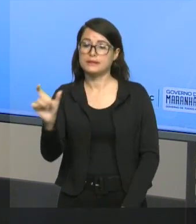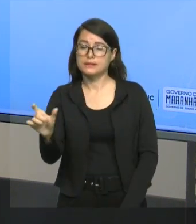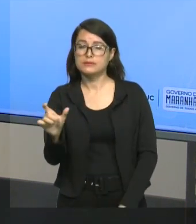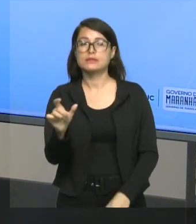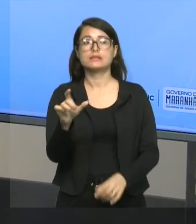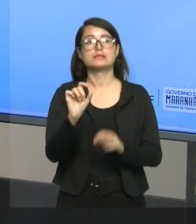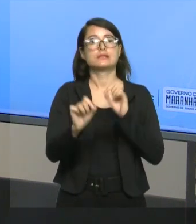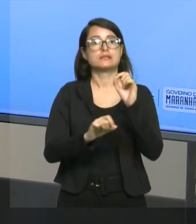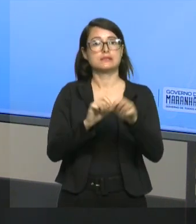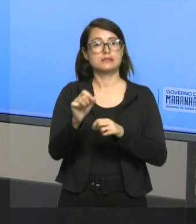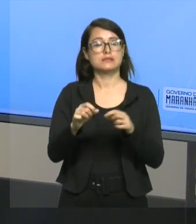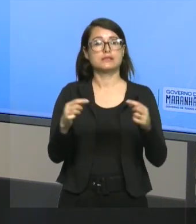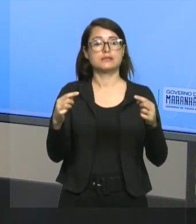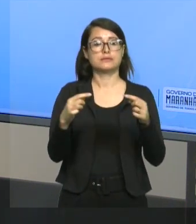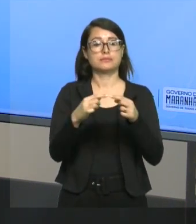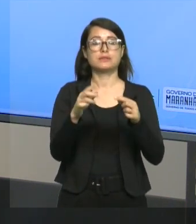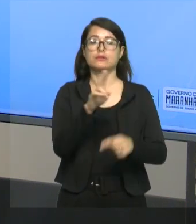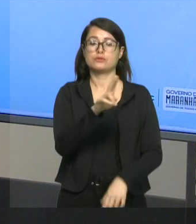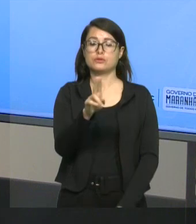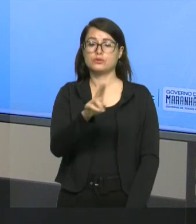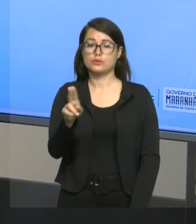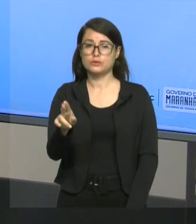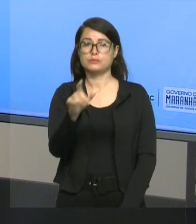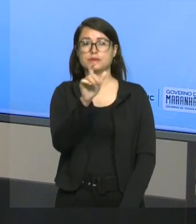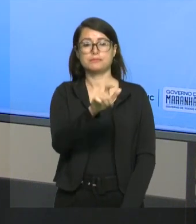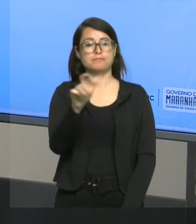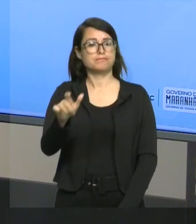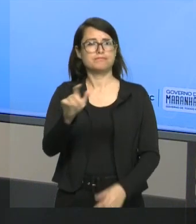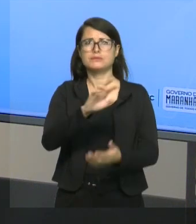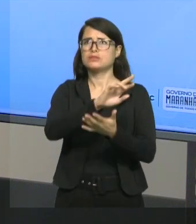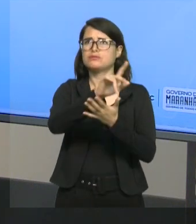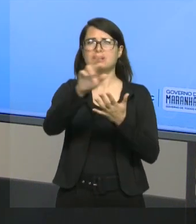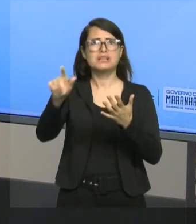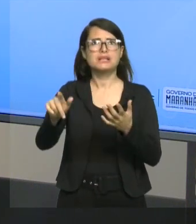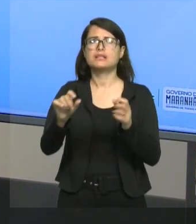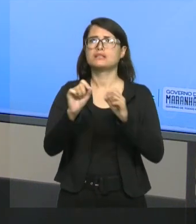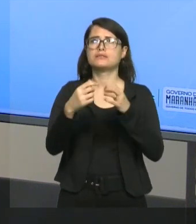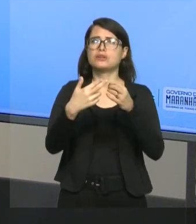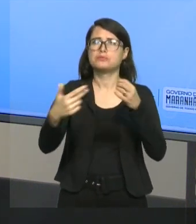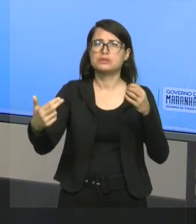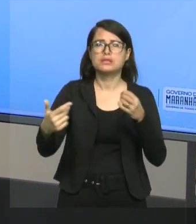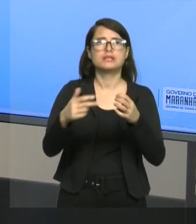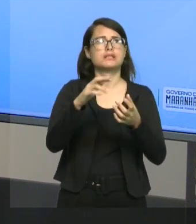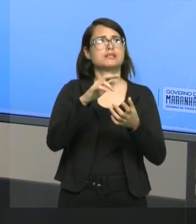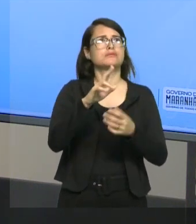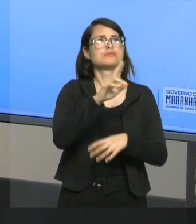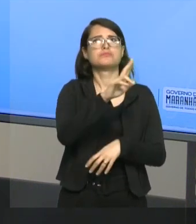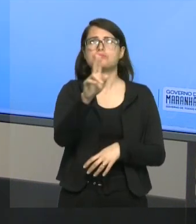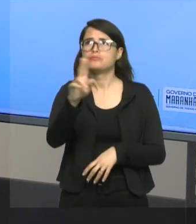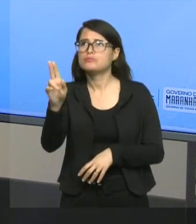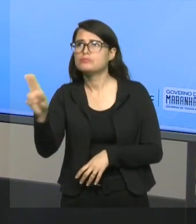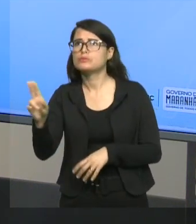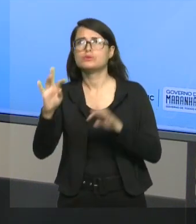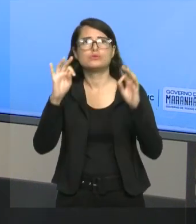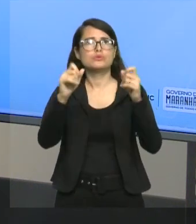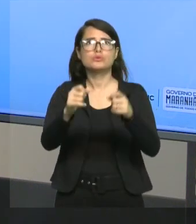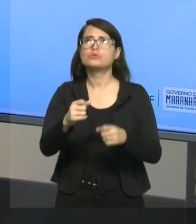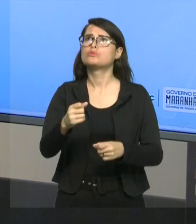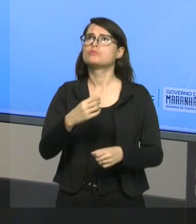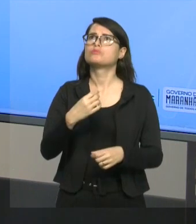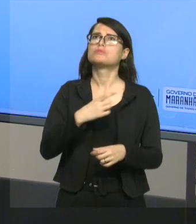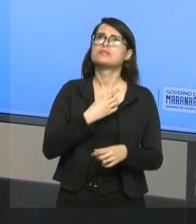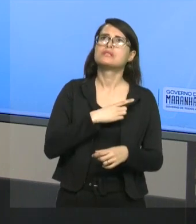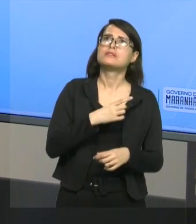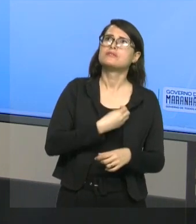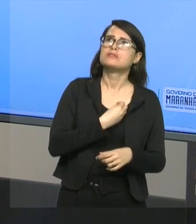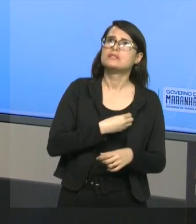nomeia os seres. E o que são os seres? Tudo que existe. Tudo que existe tem nome. Você está aí na sua casa,